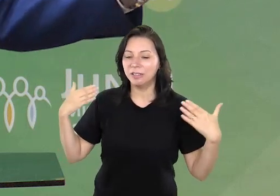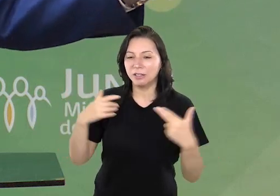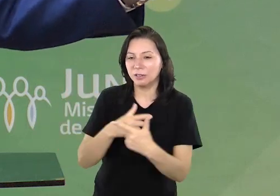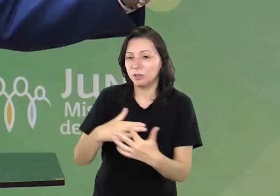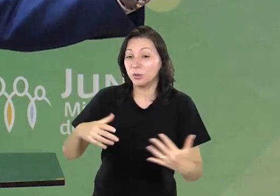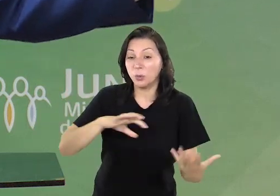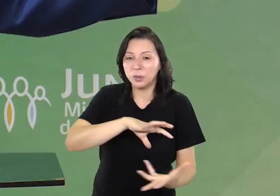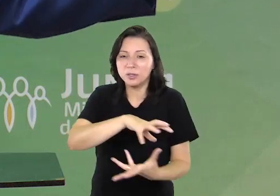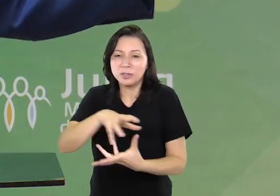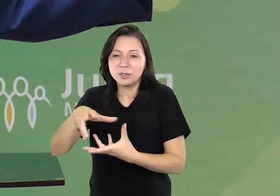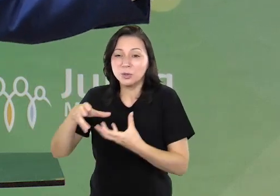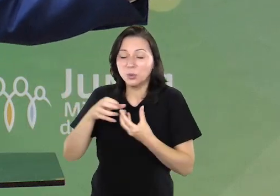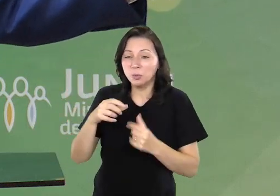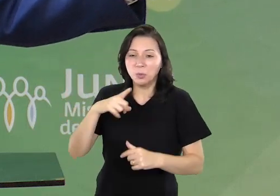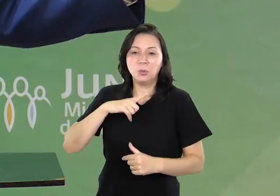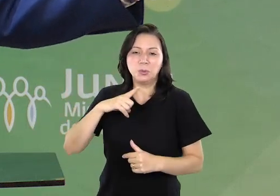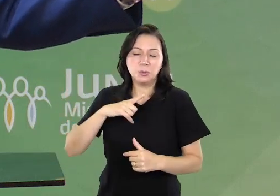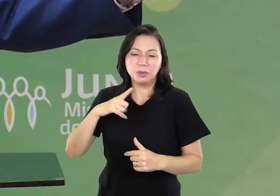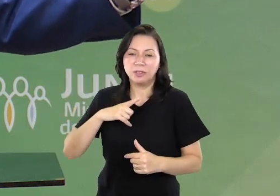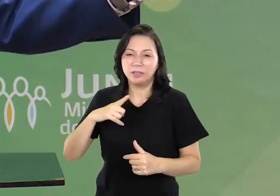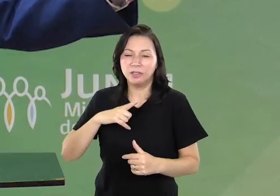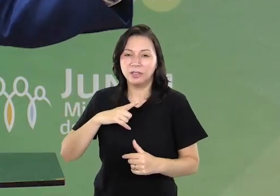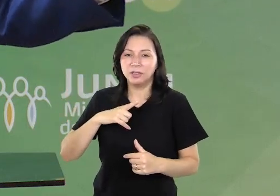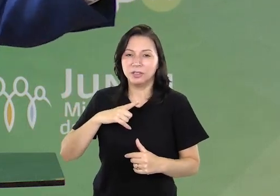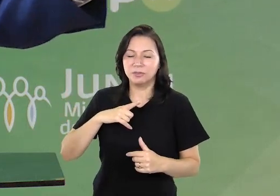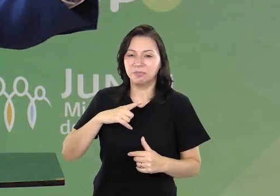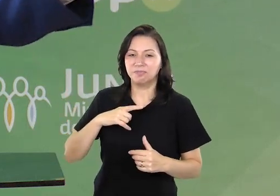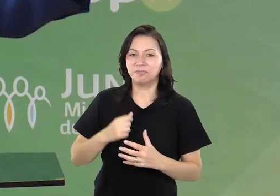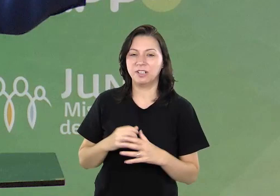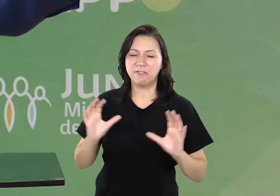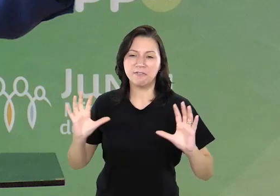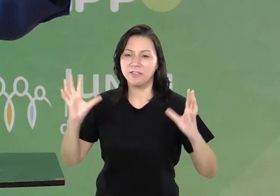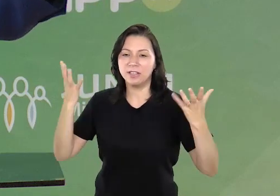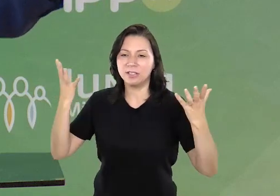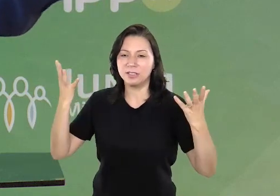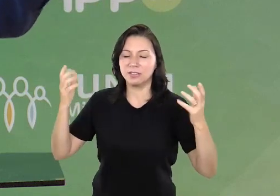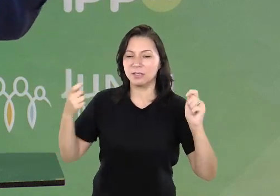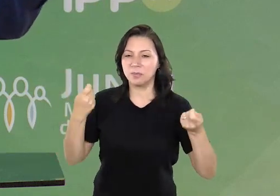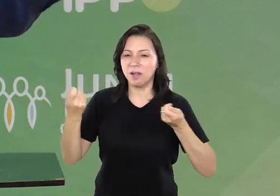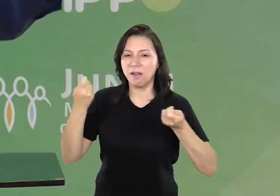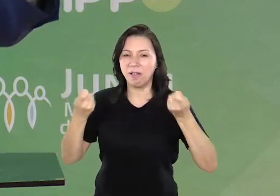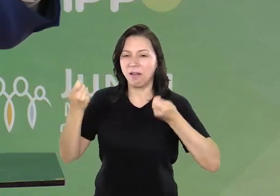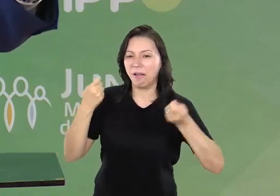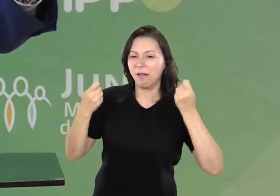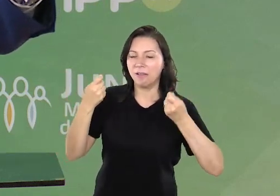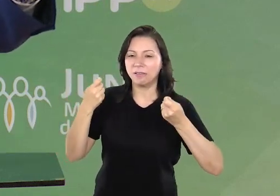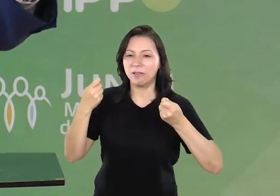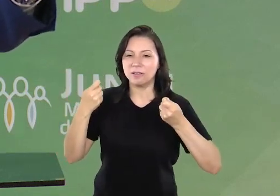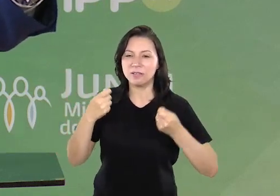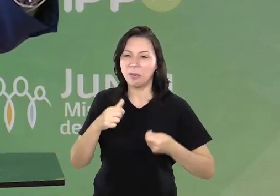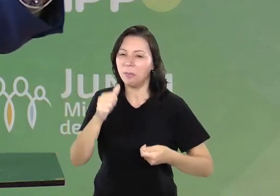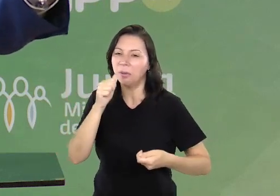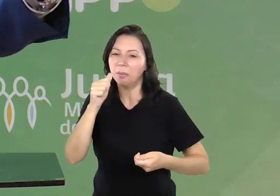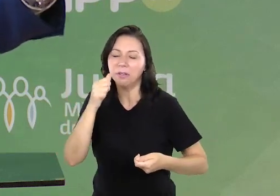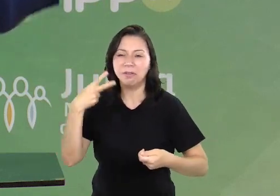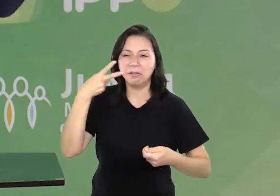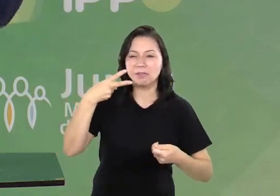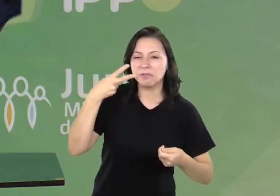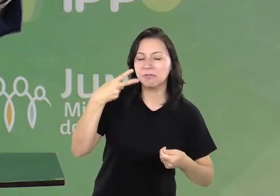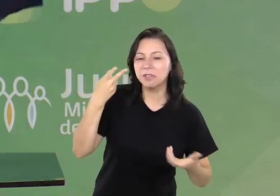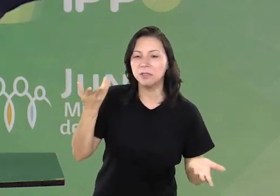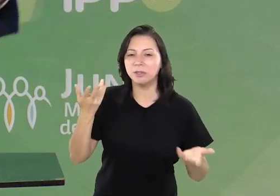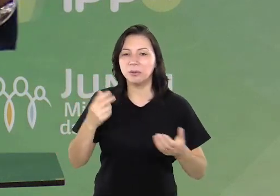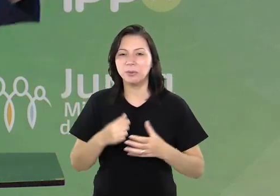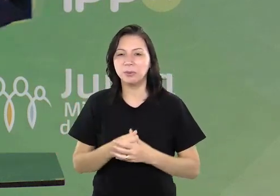doloroso colorido cheiroso apetitoso ele bebeu todas as dessas Fontes ele